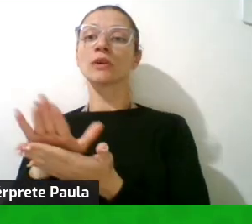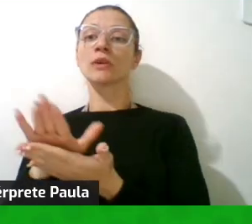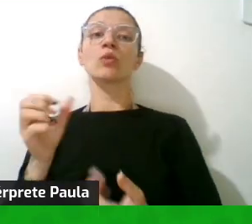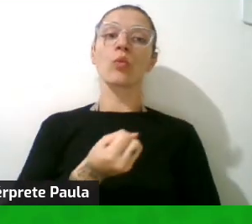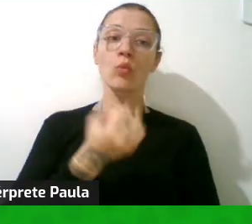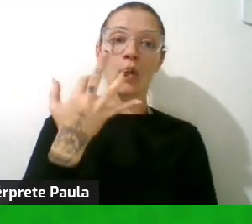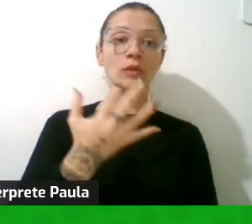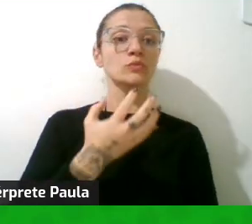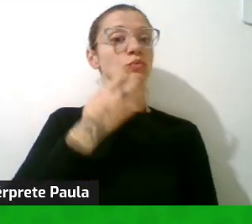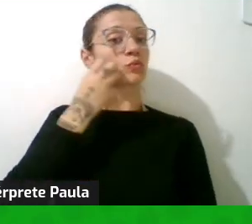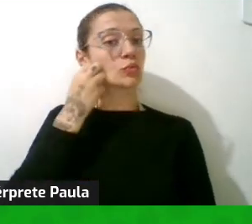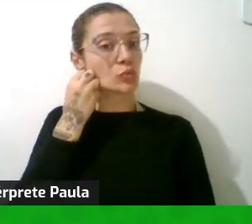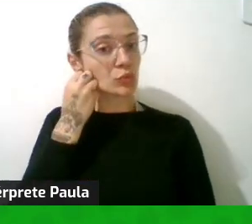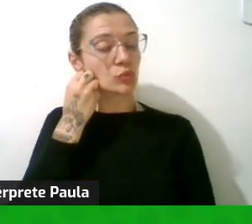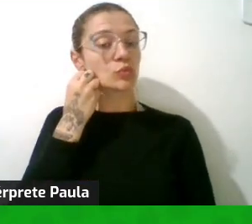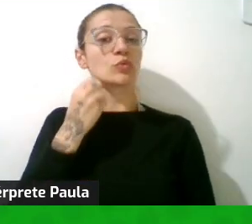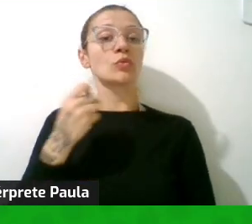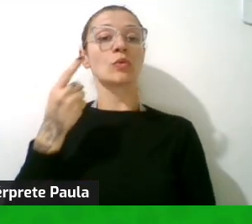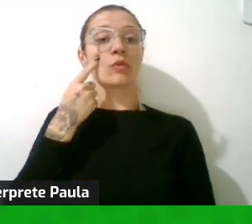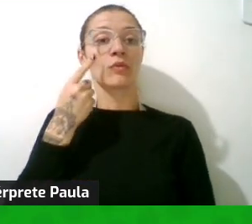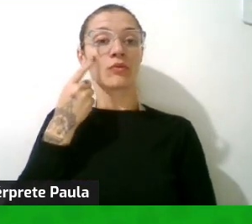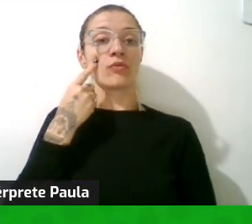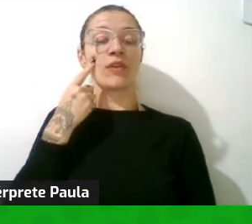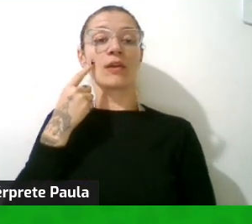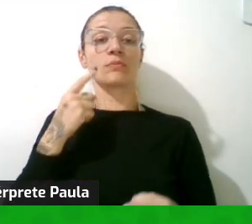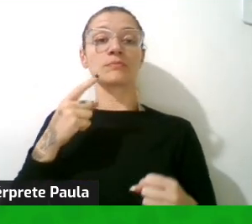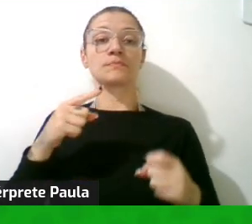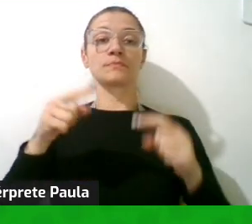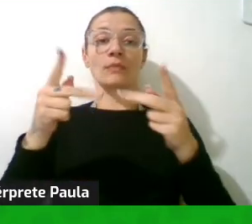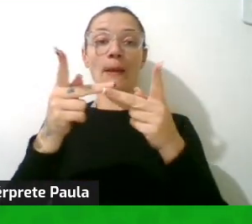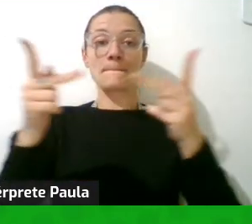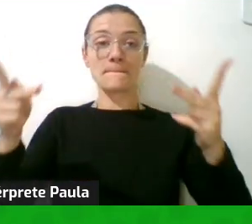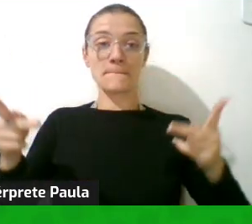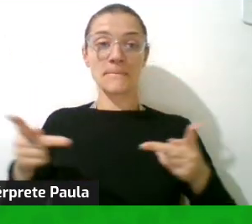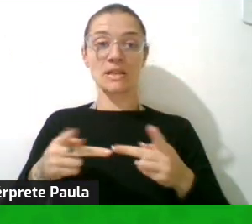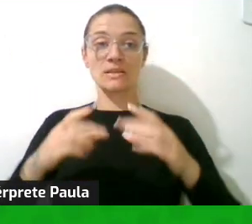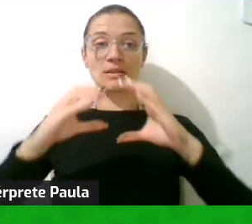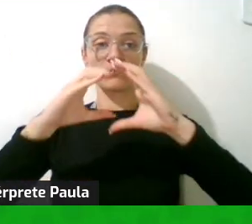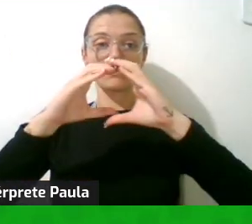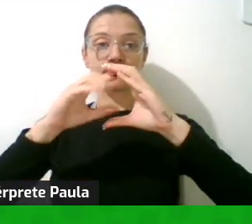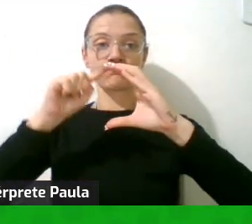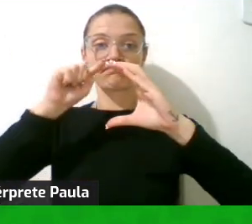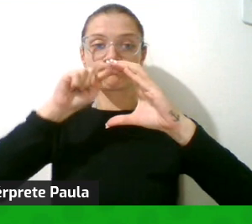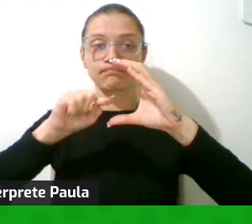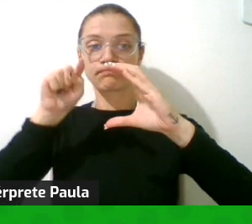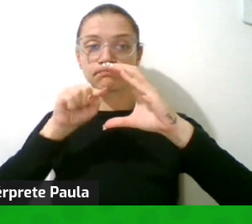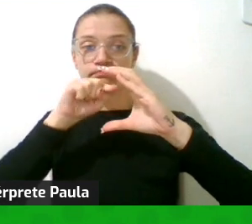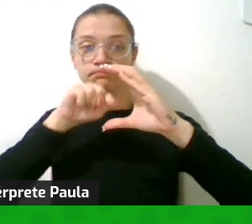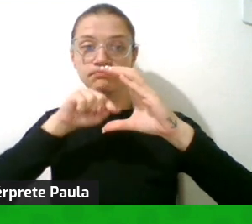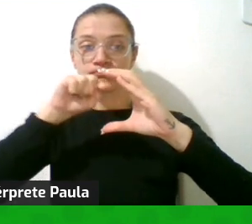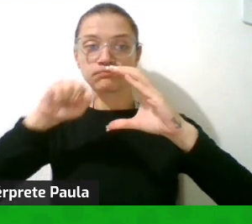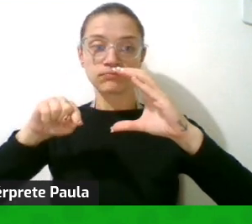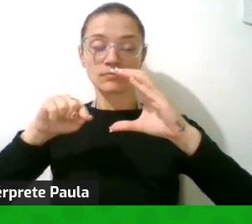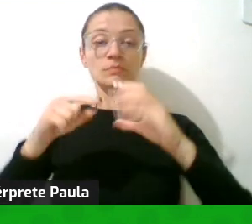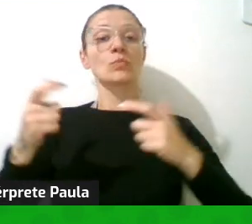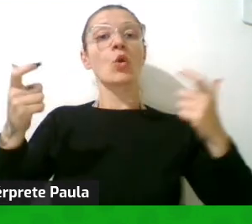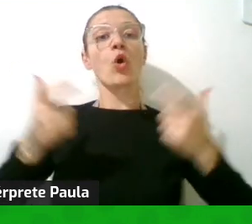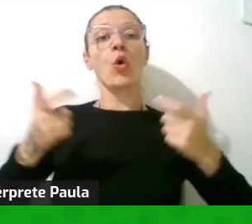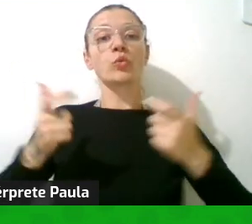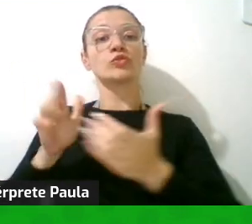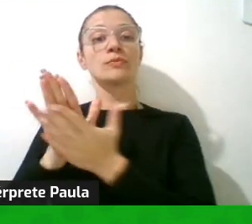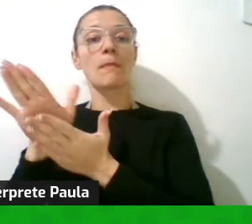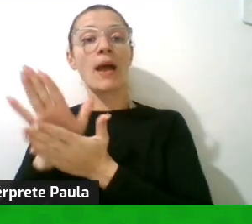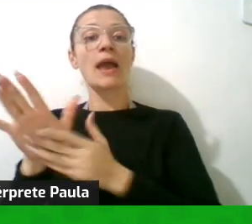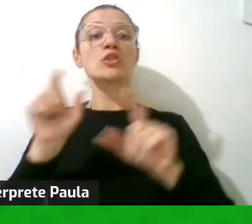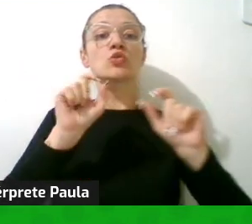pizza para saber onde que a gente está gastando mais, onde que a gente está gastando menos. Então, essa é a ideia.